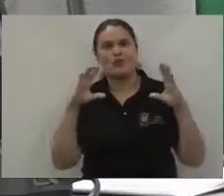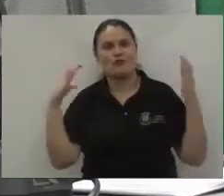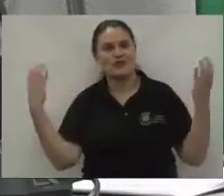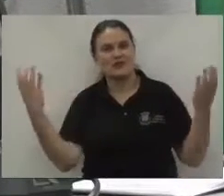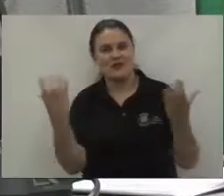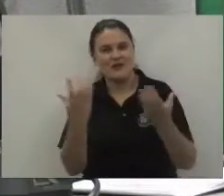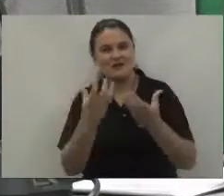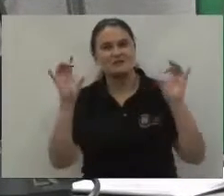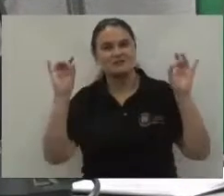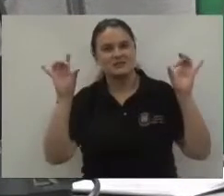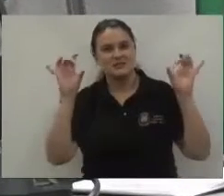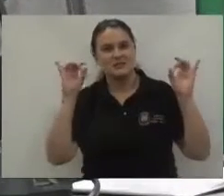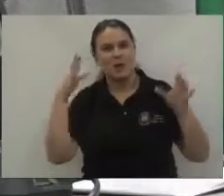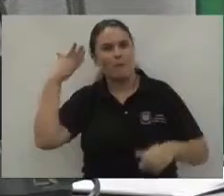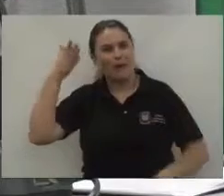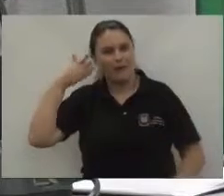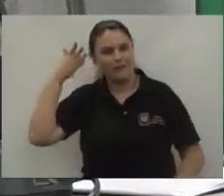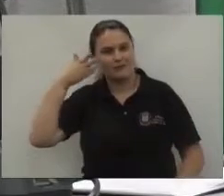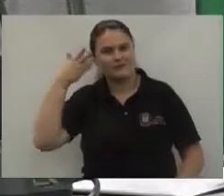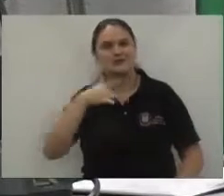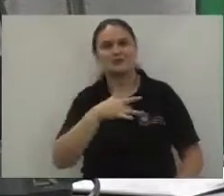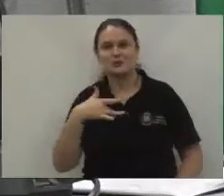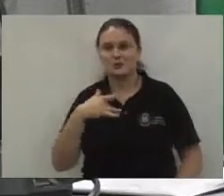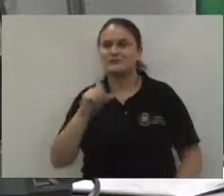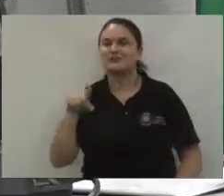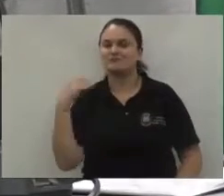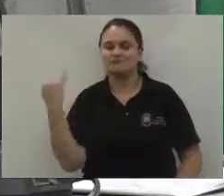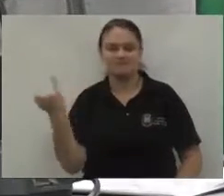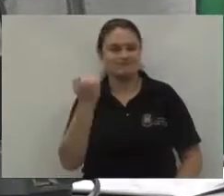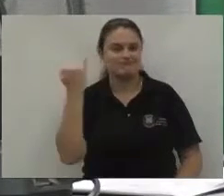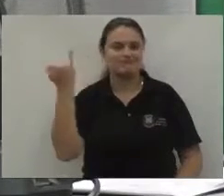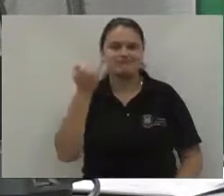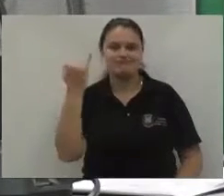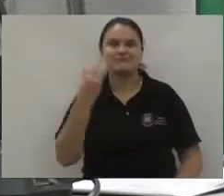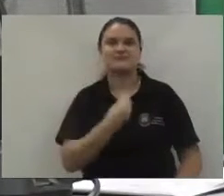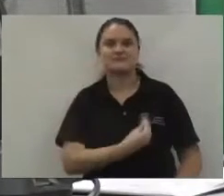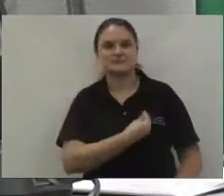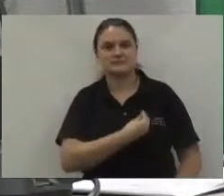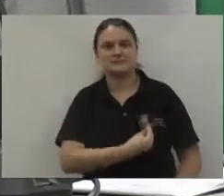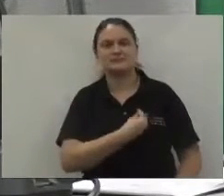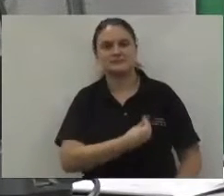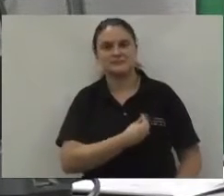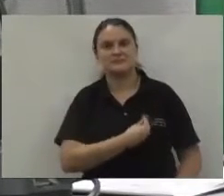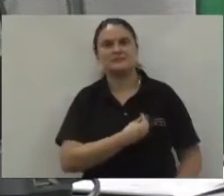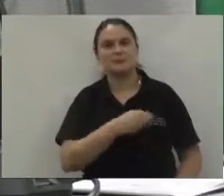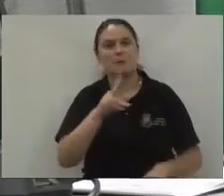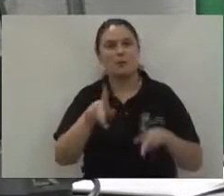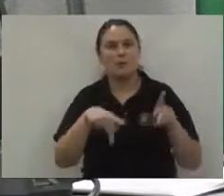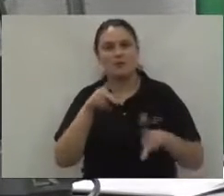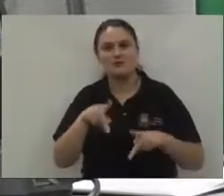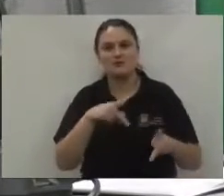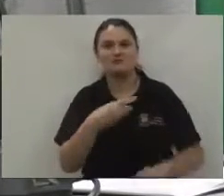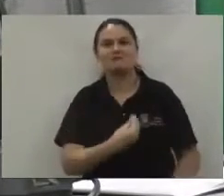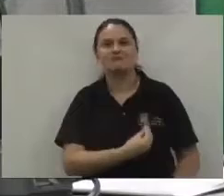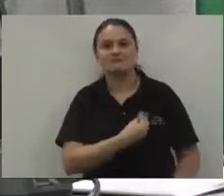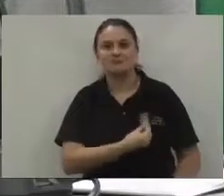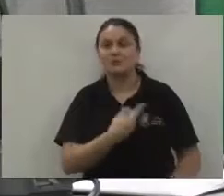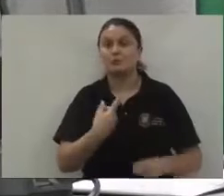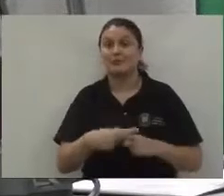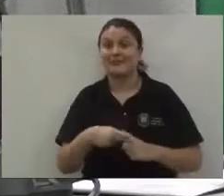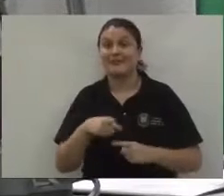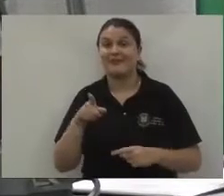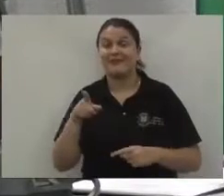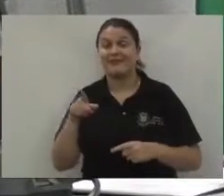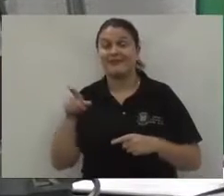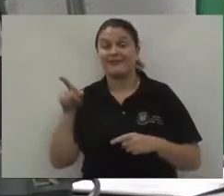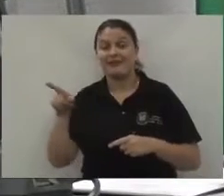Municipal de Saúde, nós participamos das outras. É muito importante a presença da população, porque ali é discutido